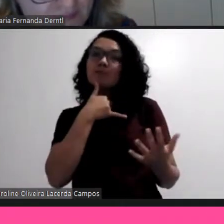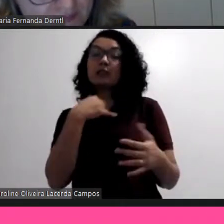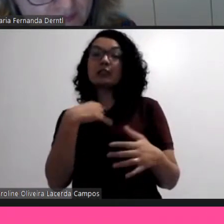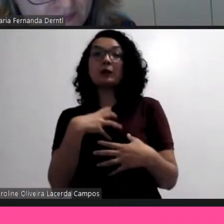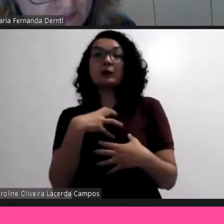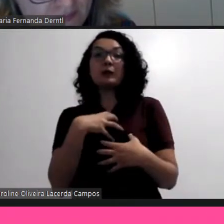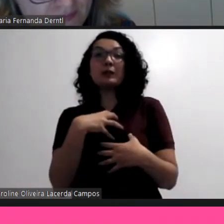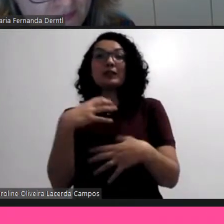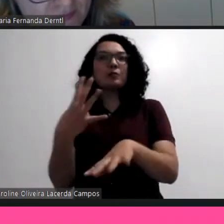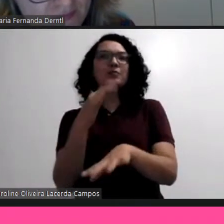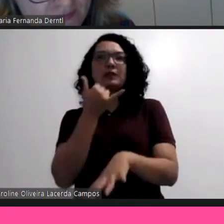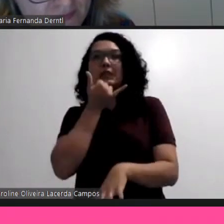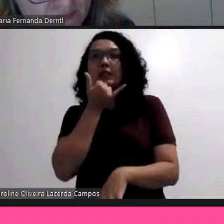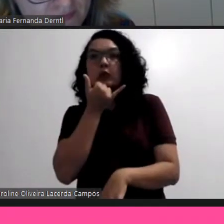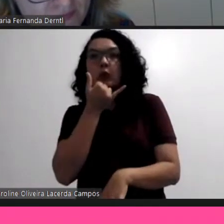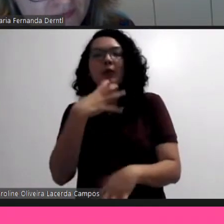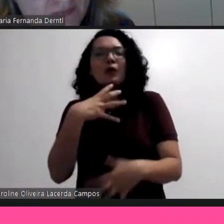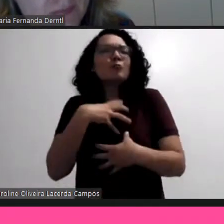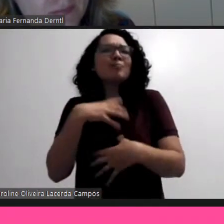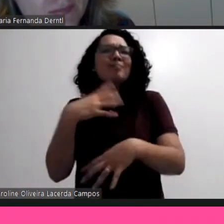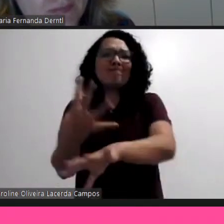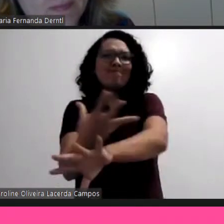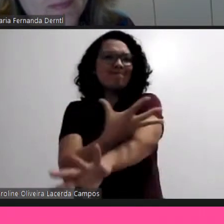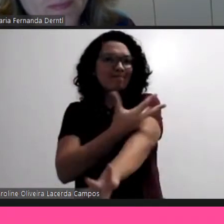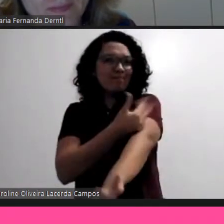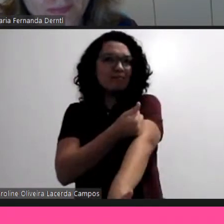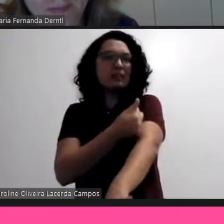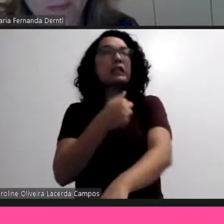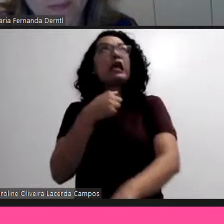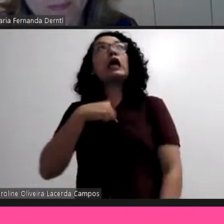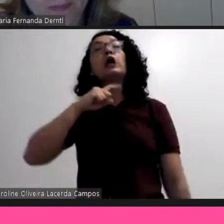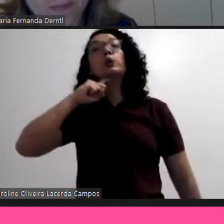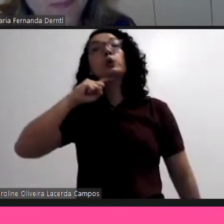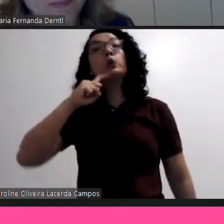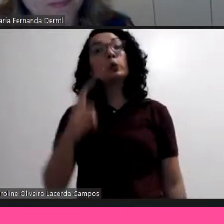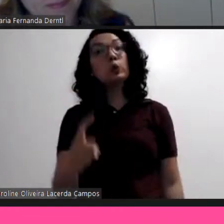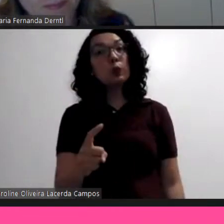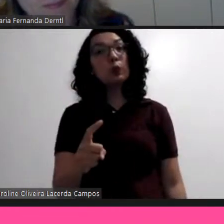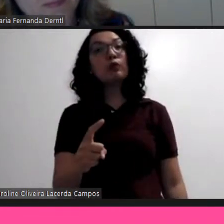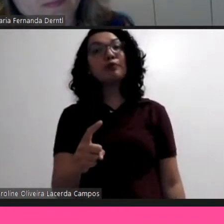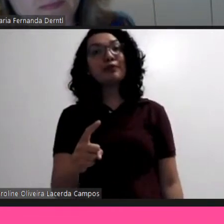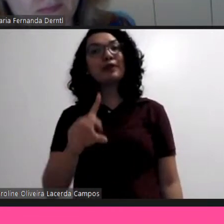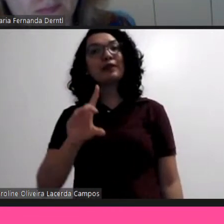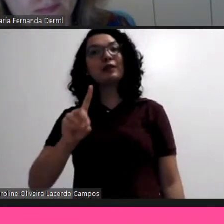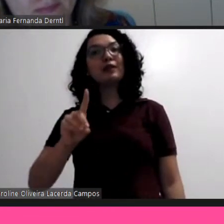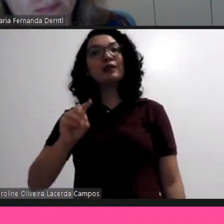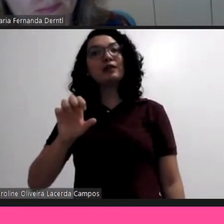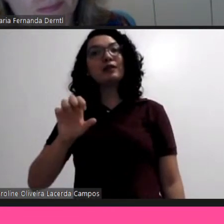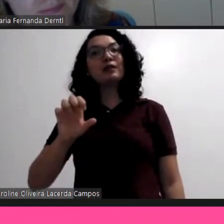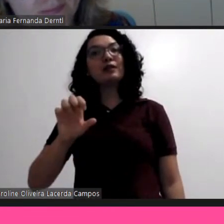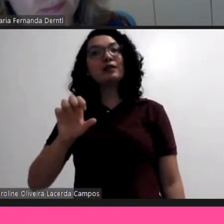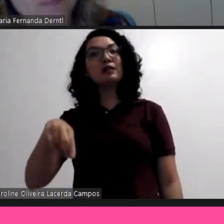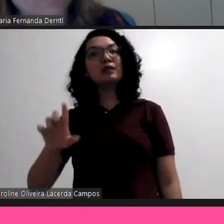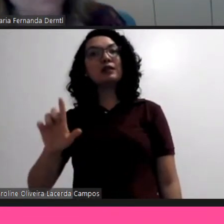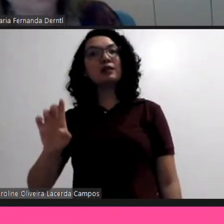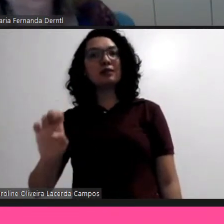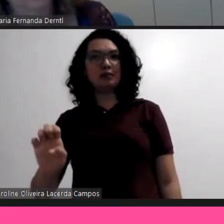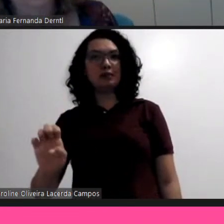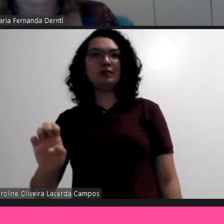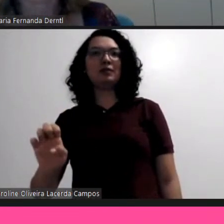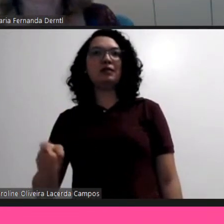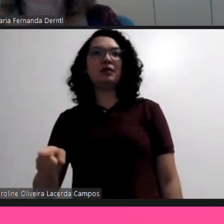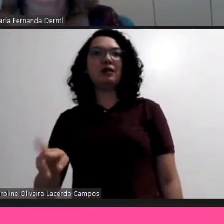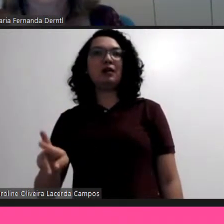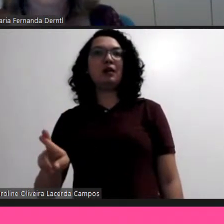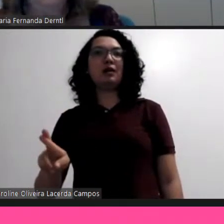lot with the TPA in terms of urban design work, and in terms of, and this is unfortunately mostly research work we've done in the inner